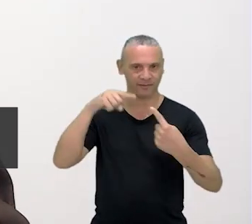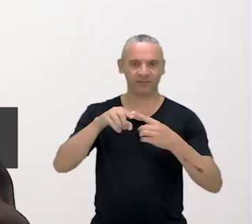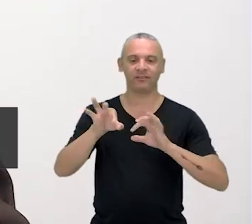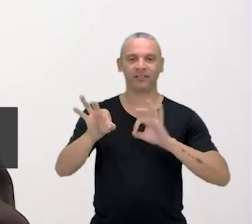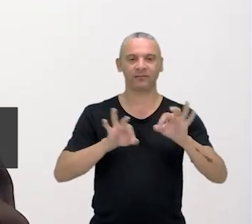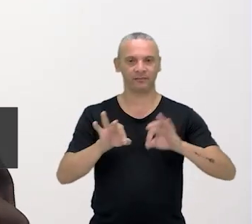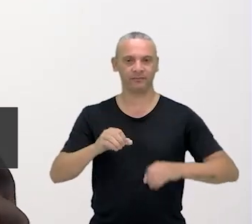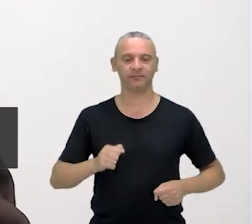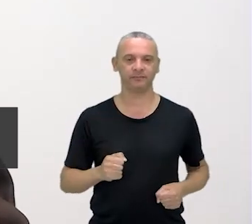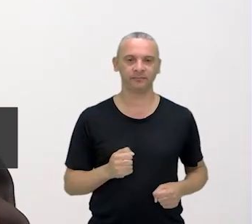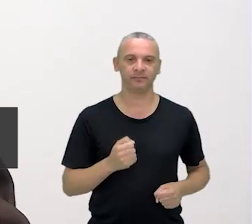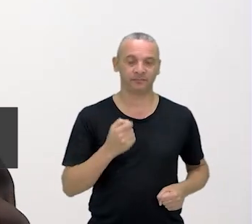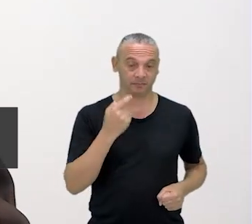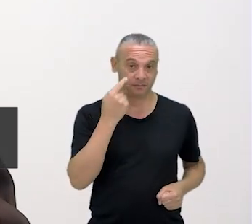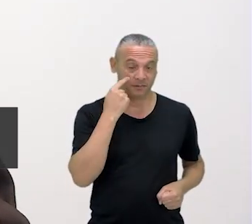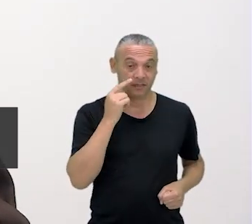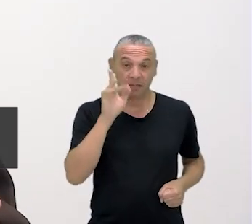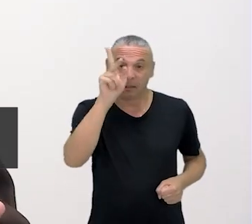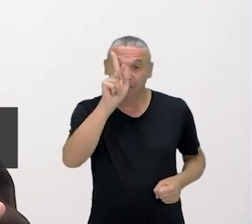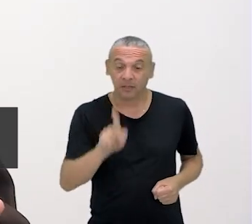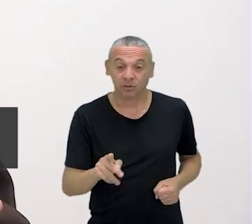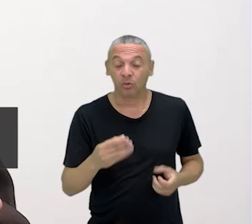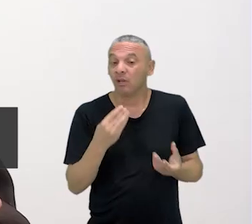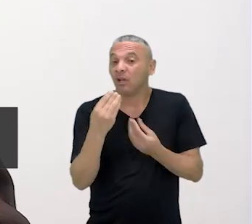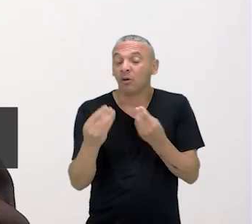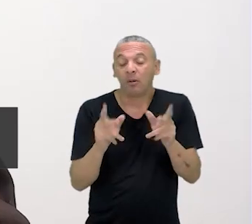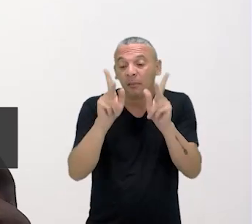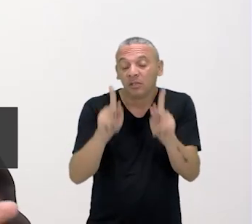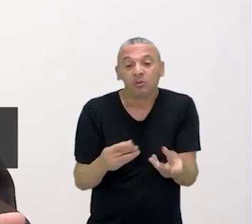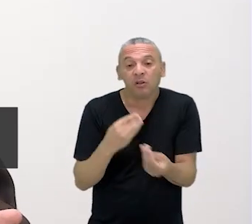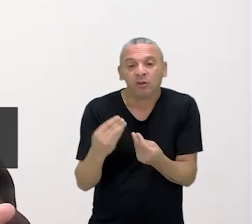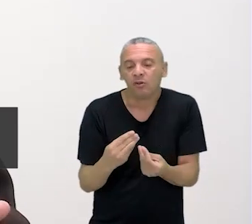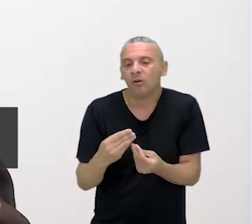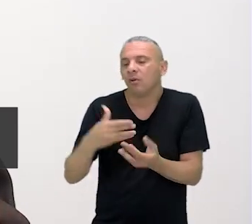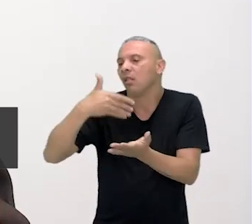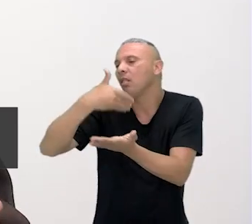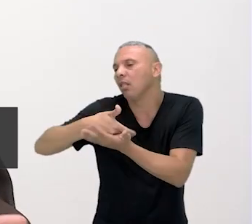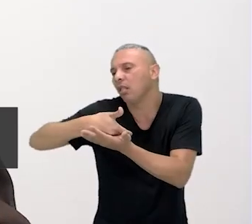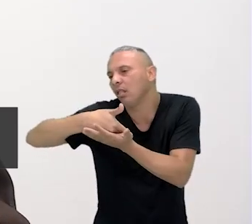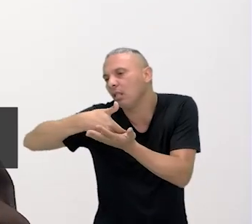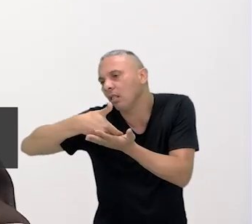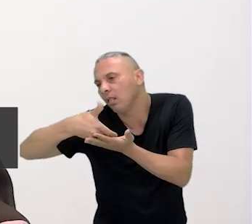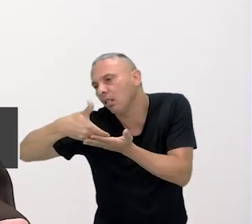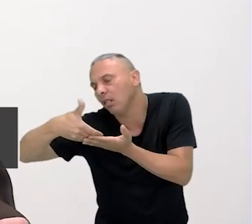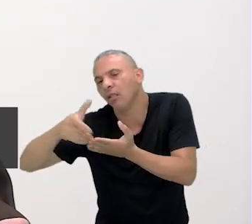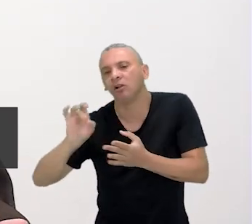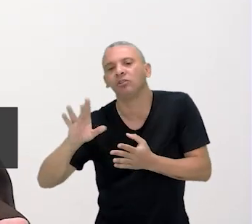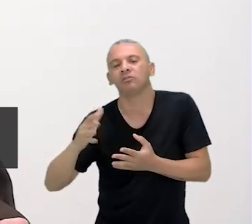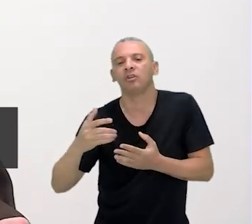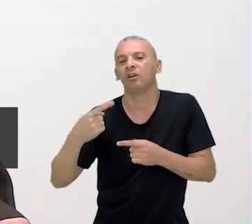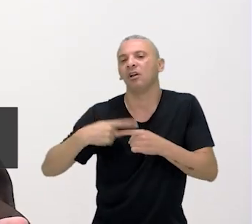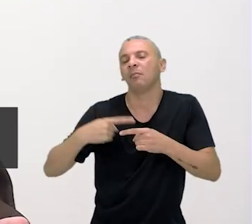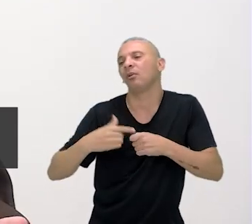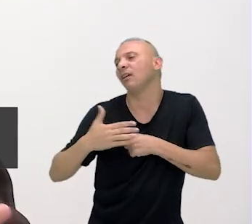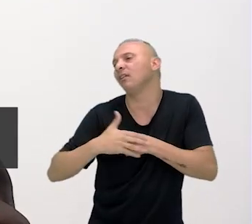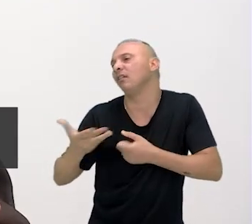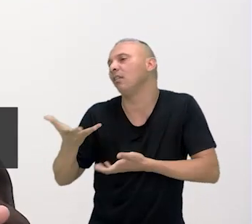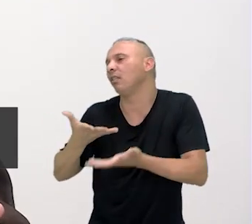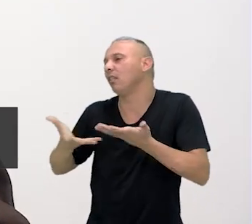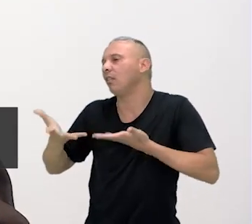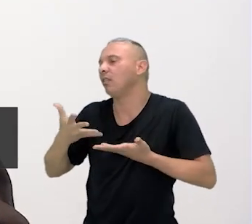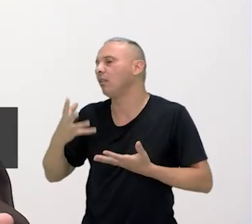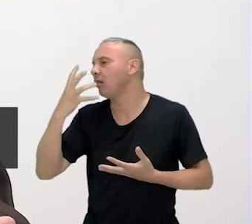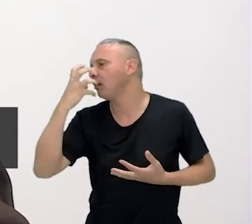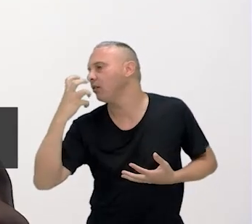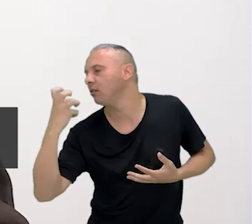ao amor. Quanto que as pessoas se arrastam por afeto, carência, se relacionam por carências, né? A